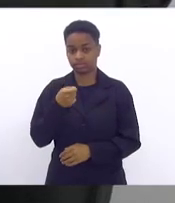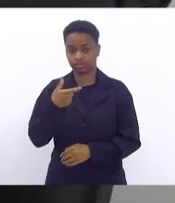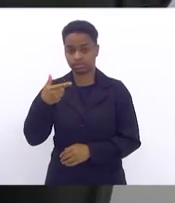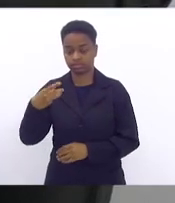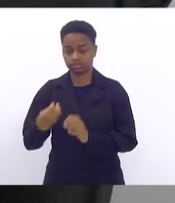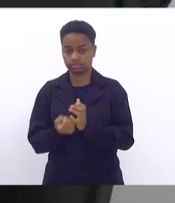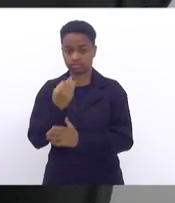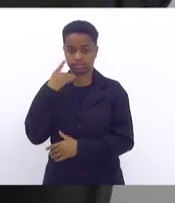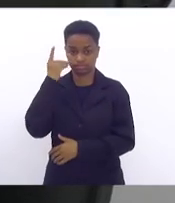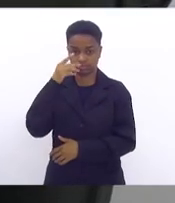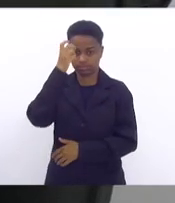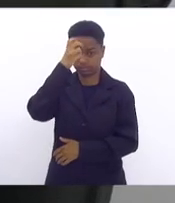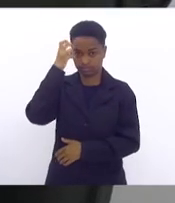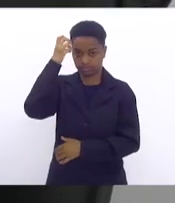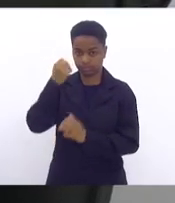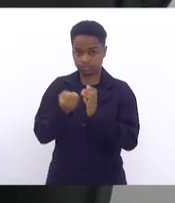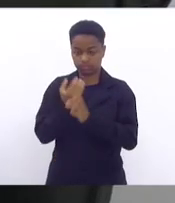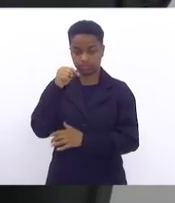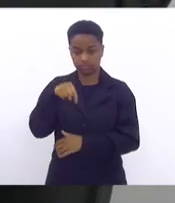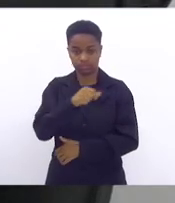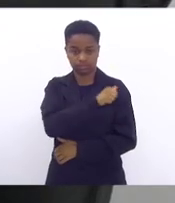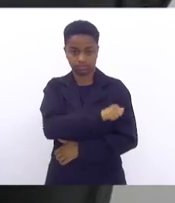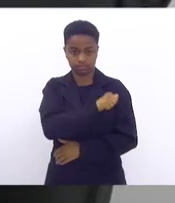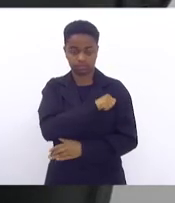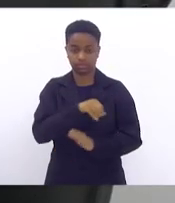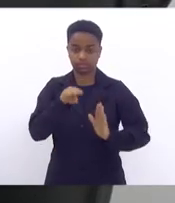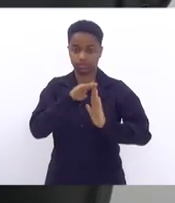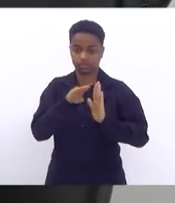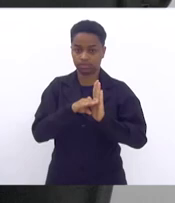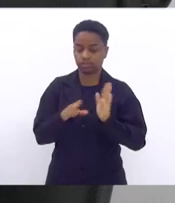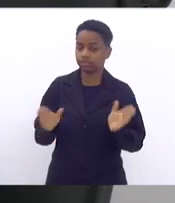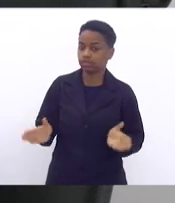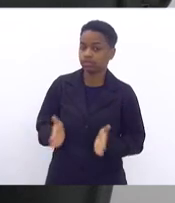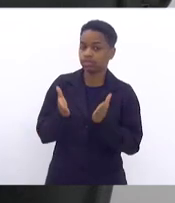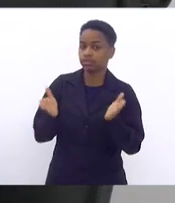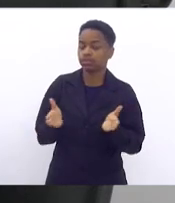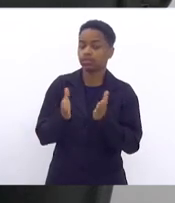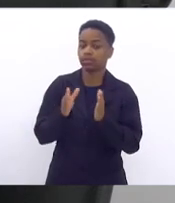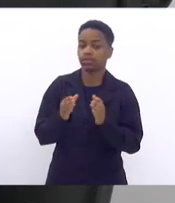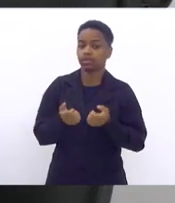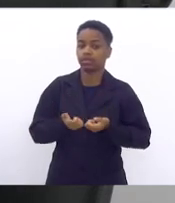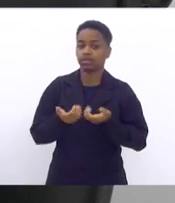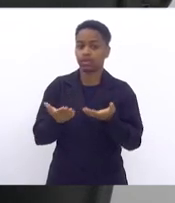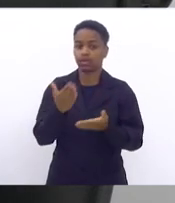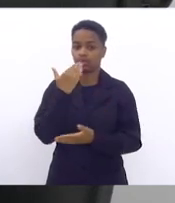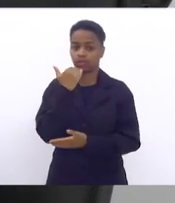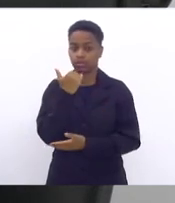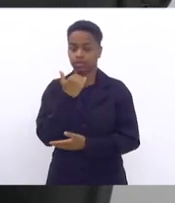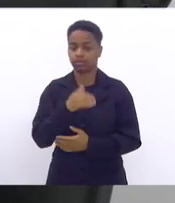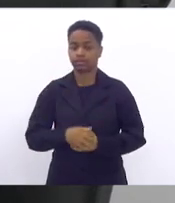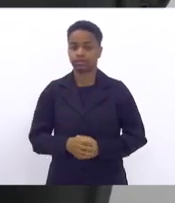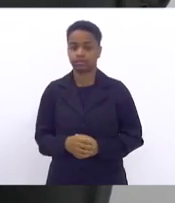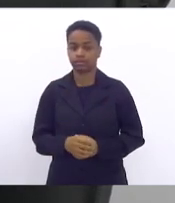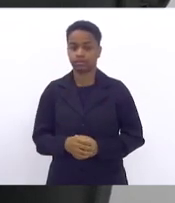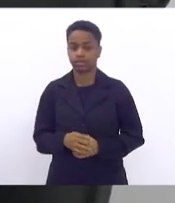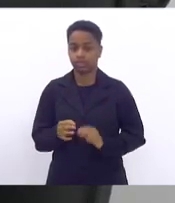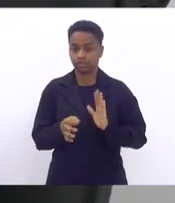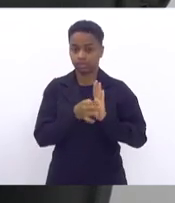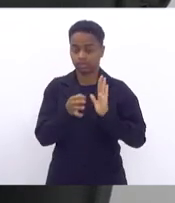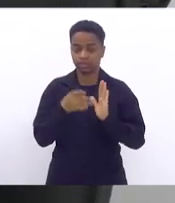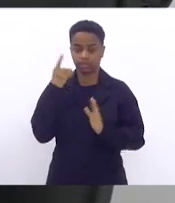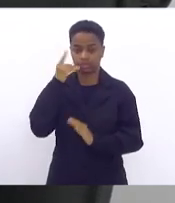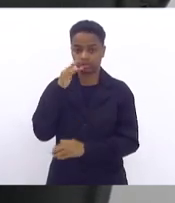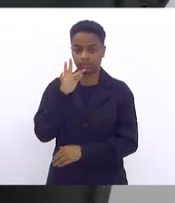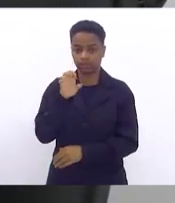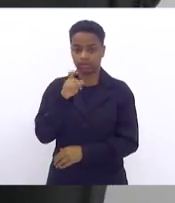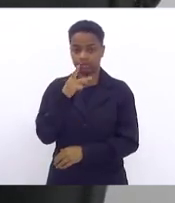Verônica Lima, que institui no âmbito do Estado do Rio de Janeiro o programa de incentivo à doação de alimentos, Banco de Alimentos. Parecer do deputado Filipinho